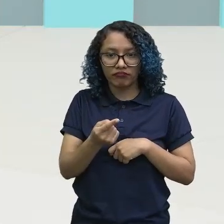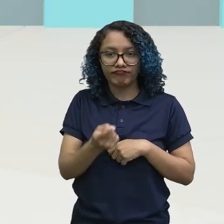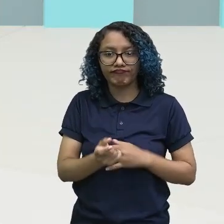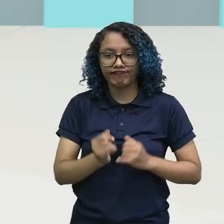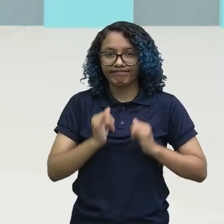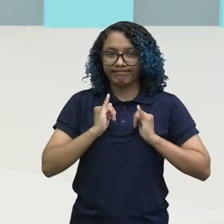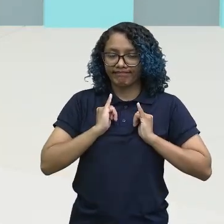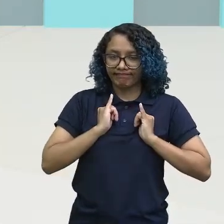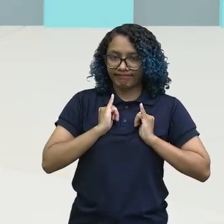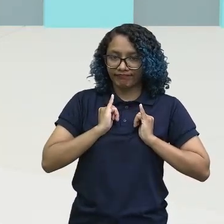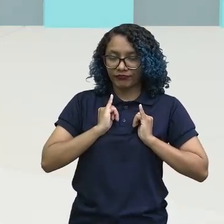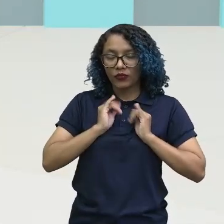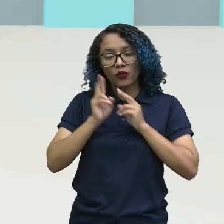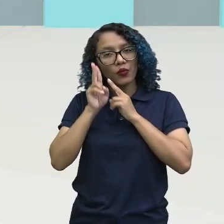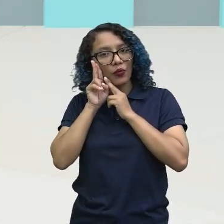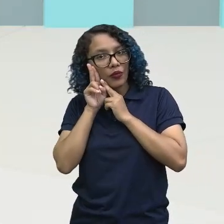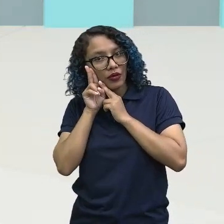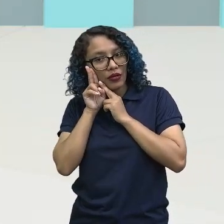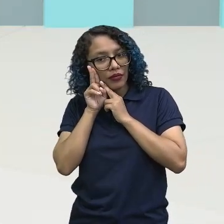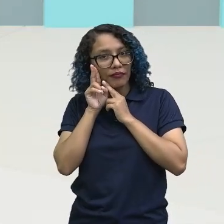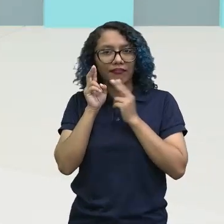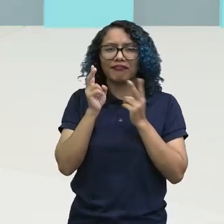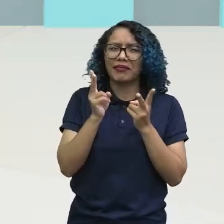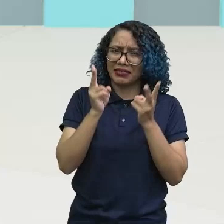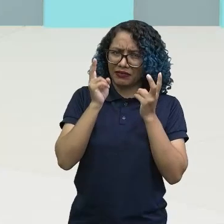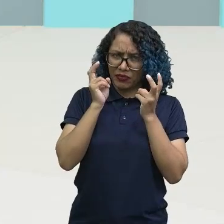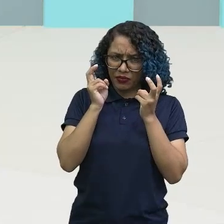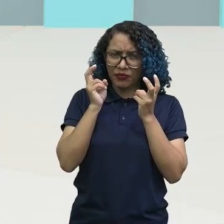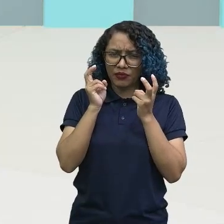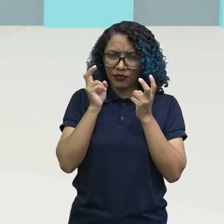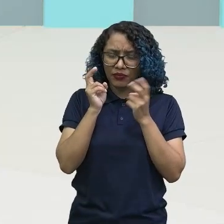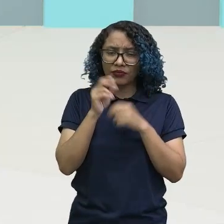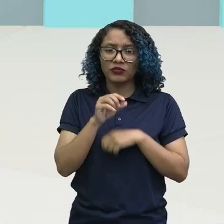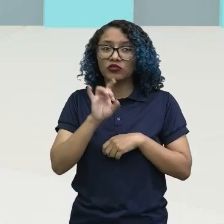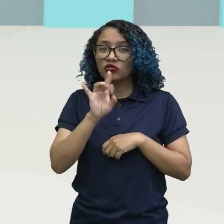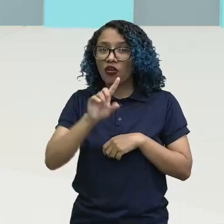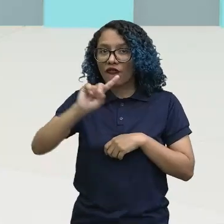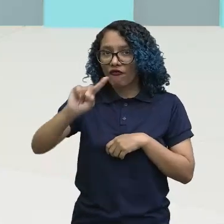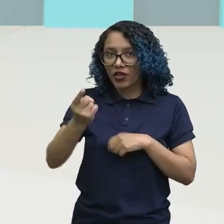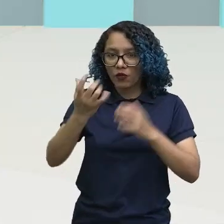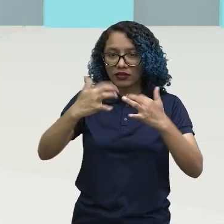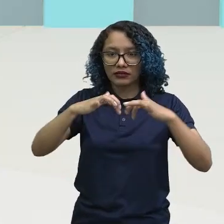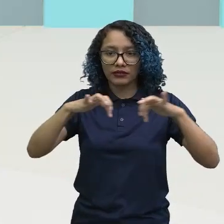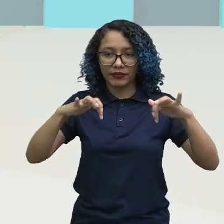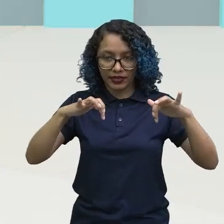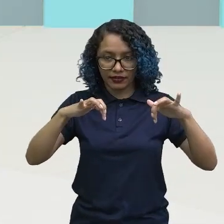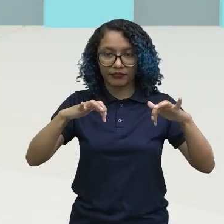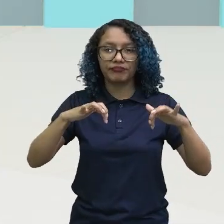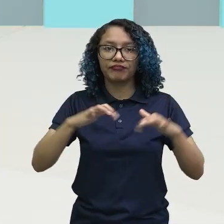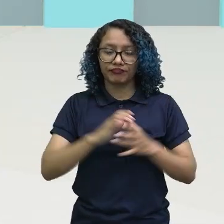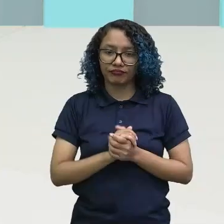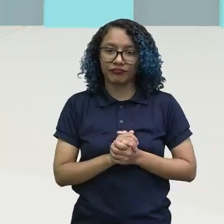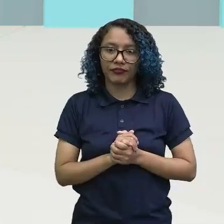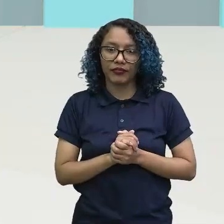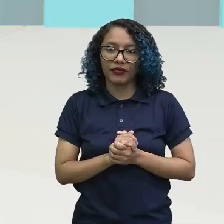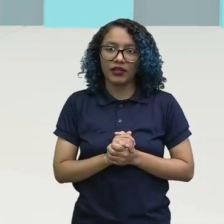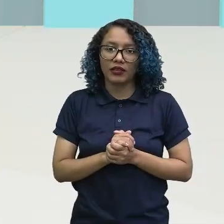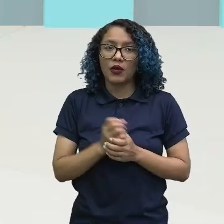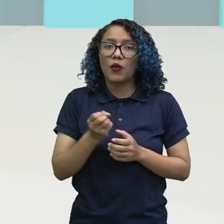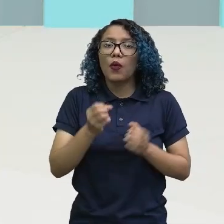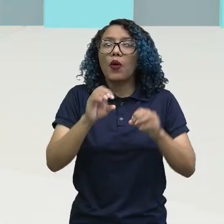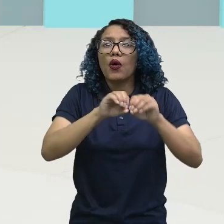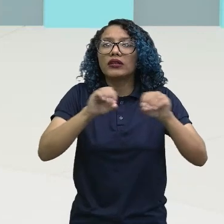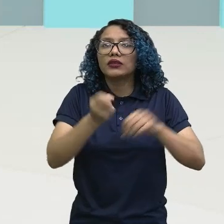Descansei, dormi. Observaram que só tem a vírgula para fazer a separação dessas orações. Então, quantas orações nós temos?